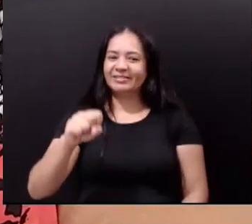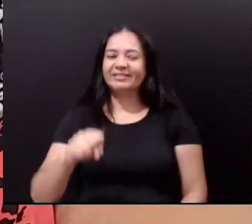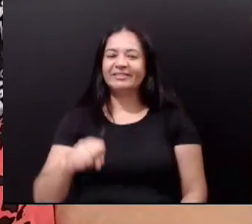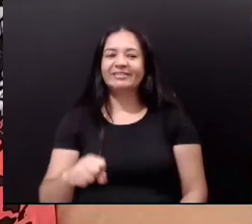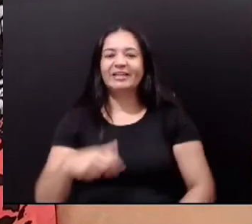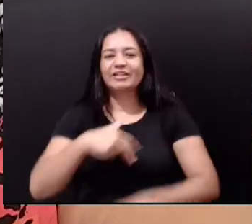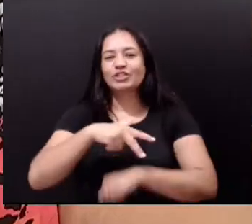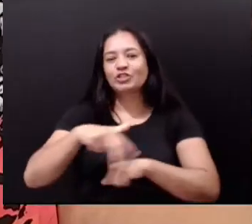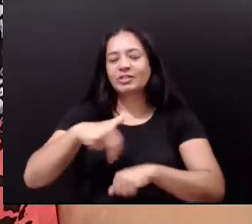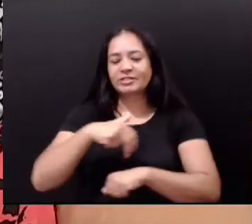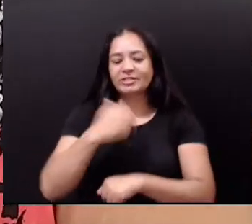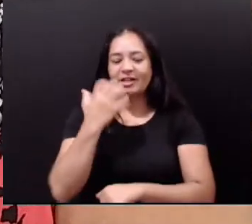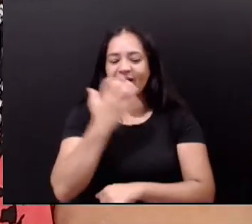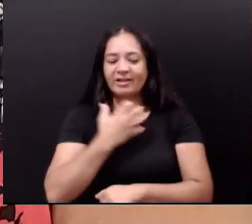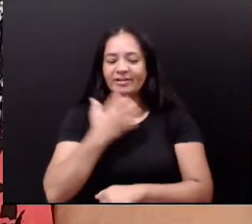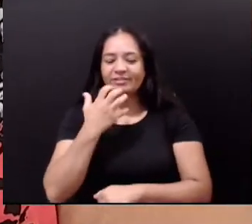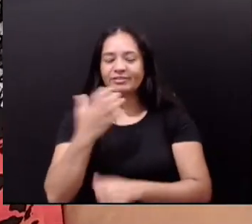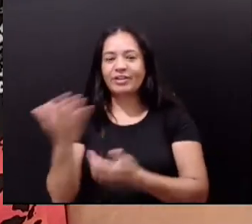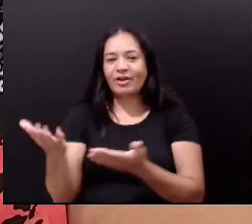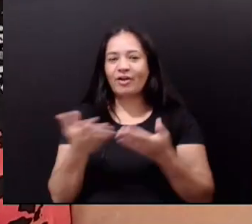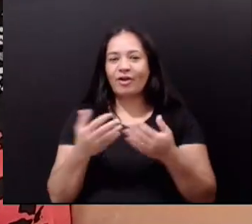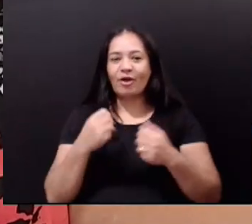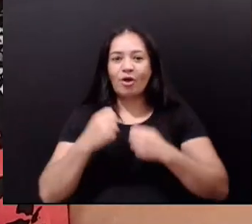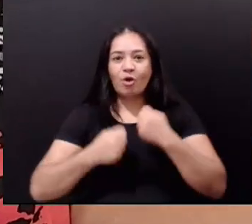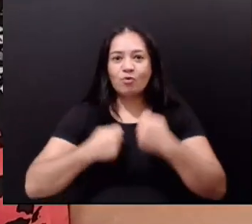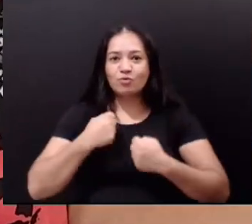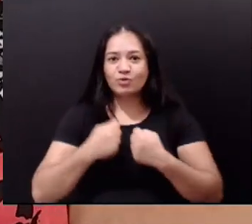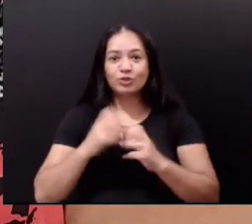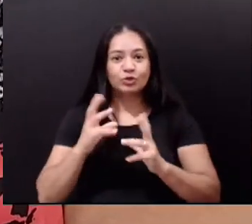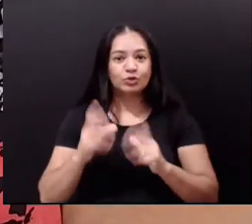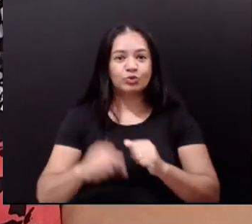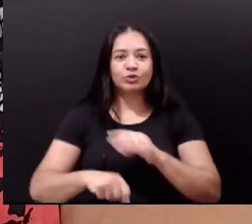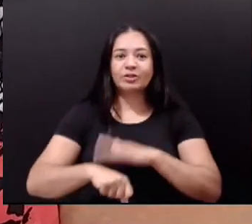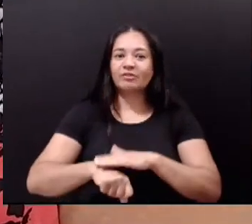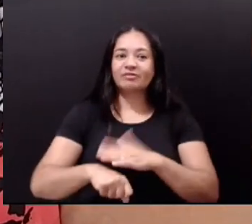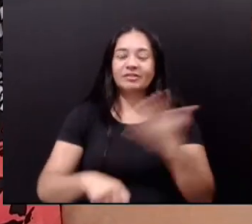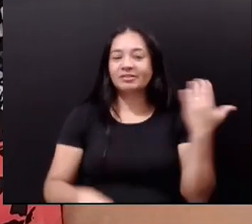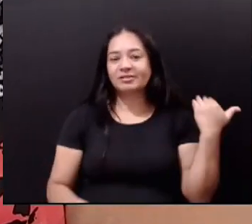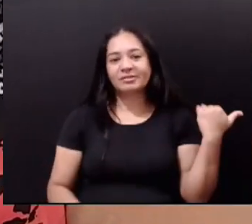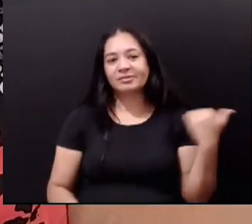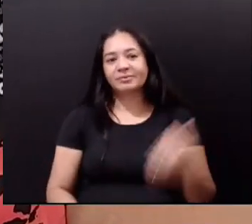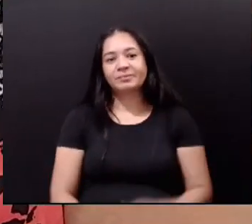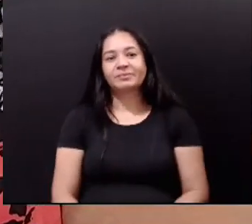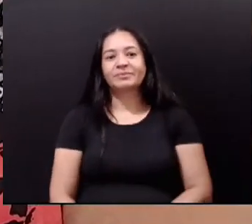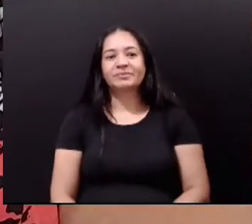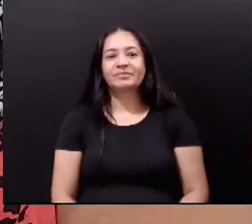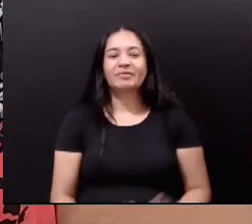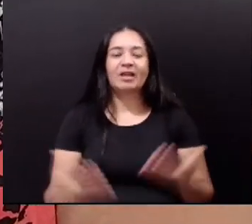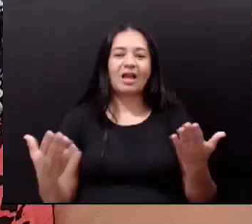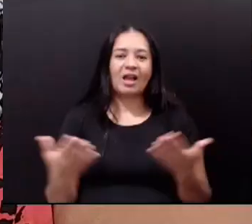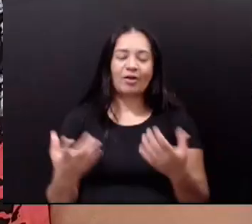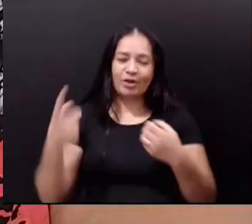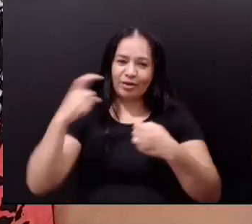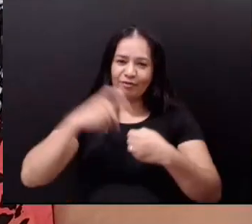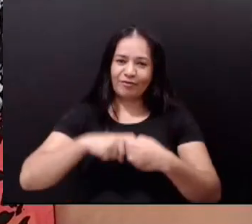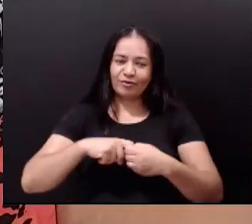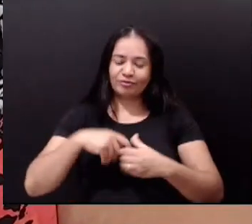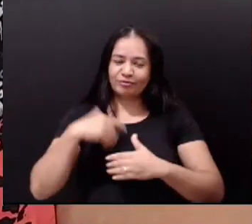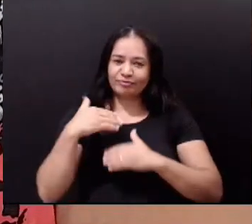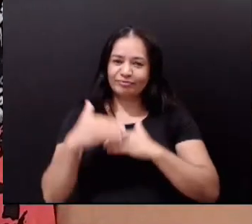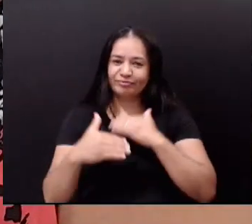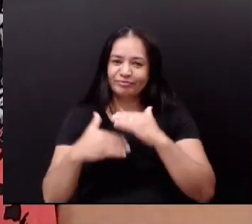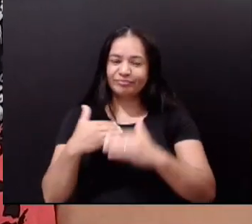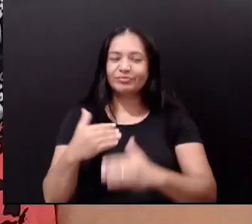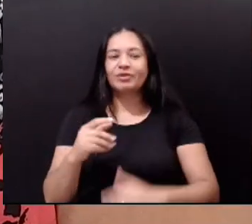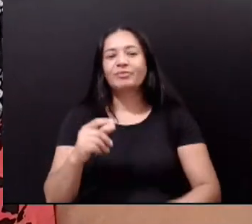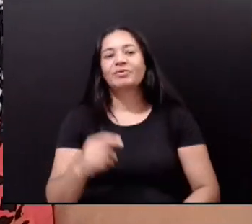fazer corrida também, era tudo que eu fazia, né? Agora tá de volta, aos pouquinhos vai voltando, né? De volta de